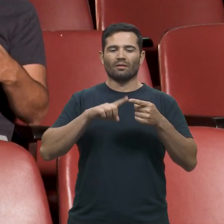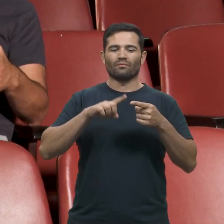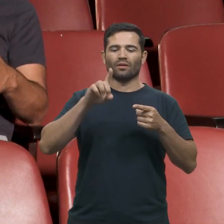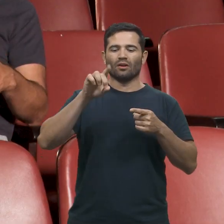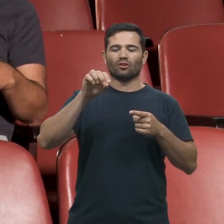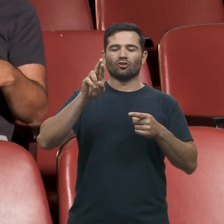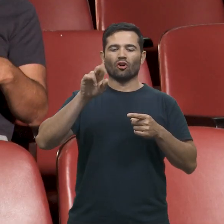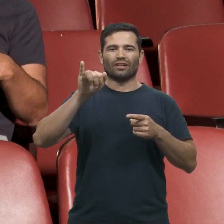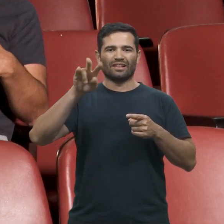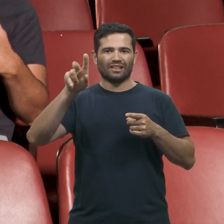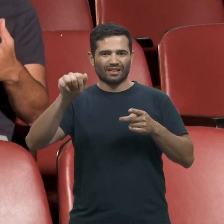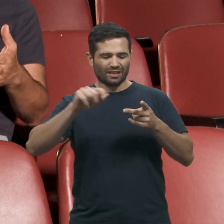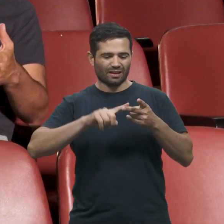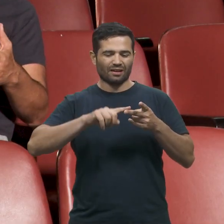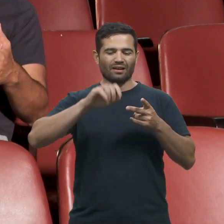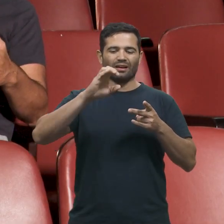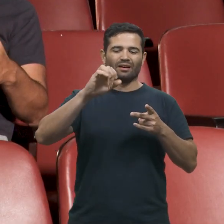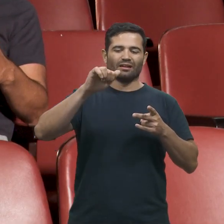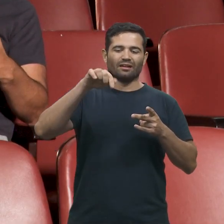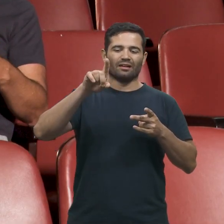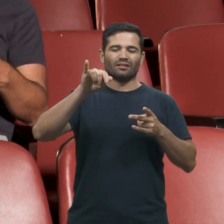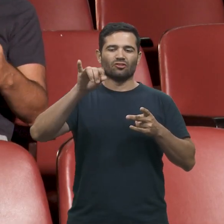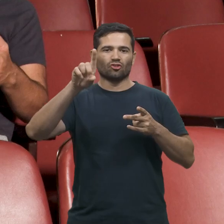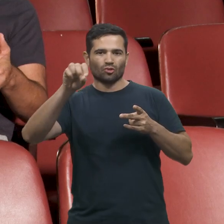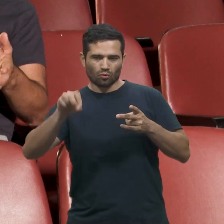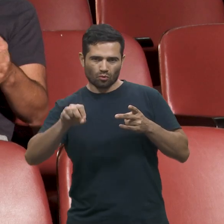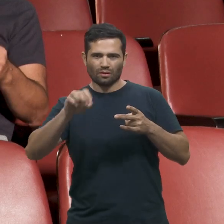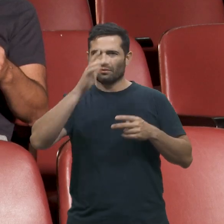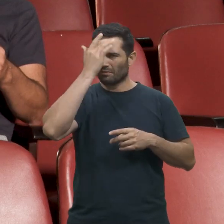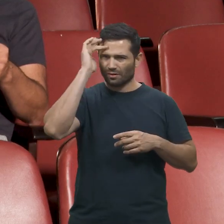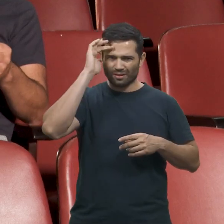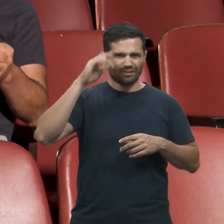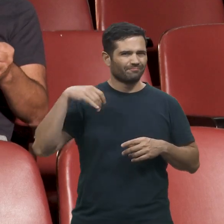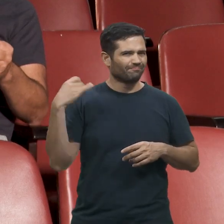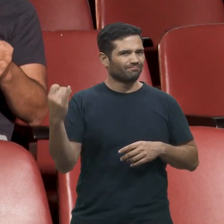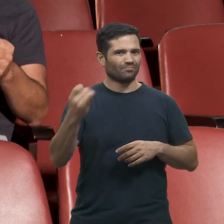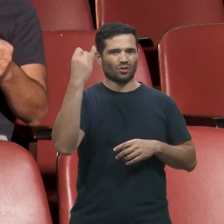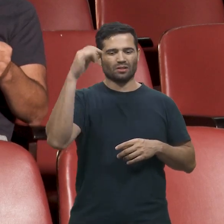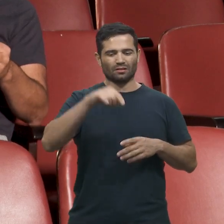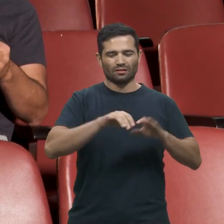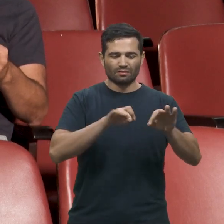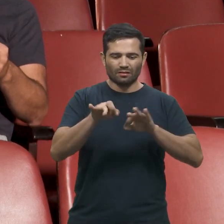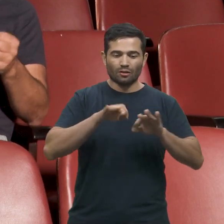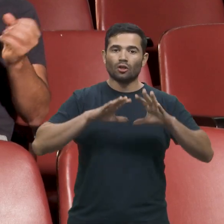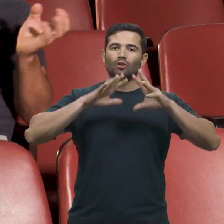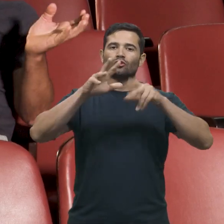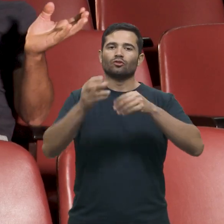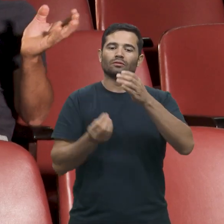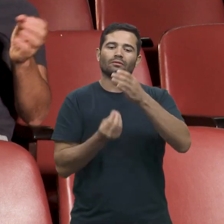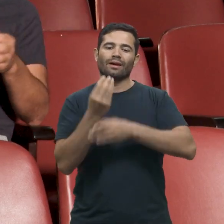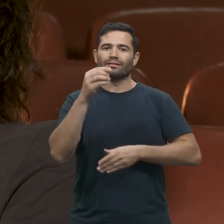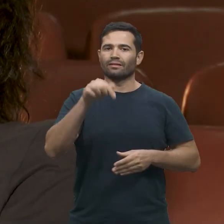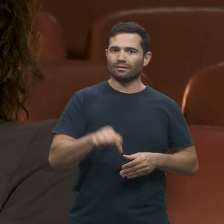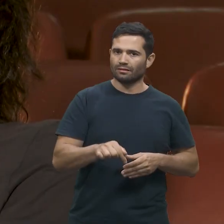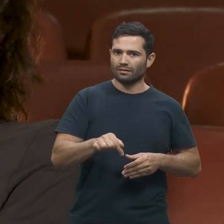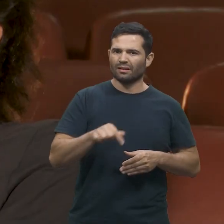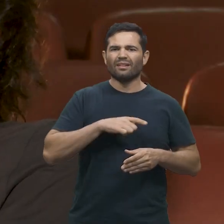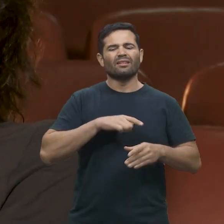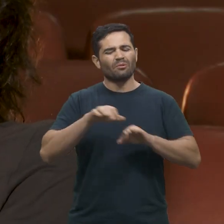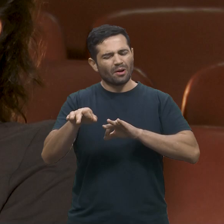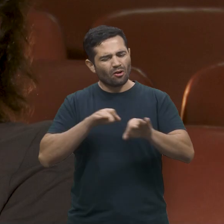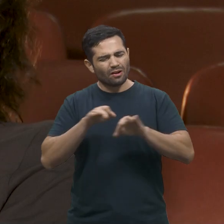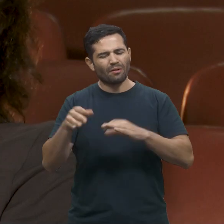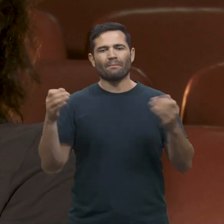Glorinha Sarrosa, o Cândido Fonseca, pessoas muito importantes nesse processo do Prata da Casa. E tudo nasce aqui. Aqui